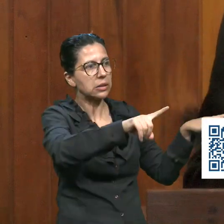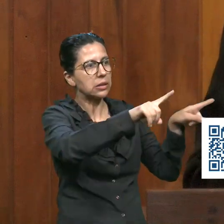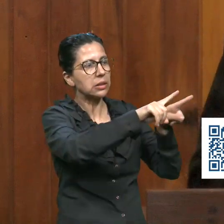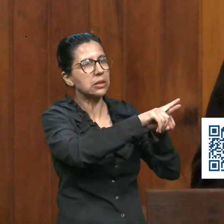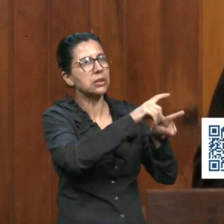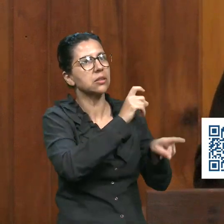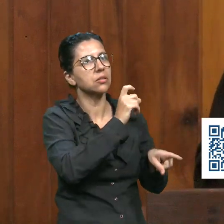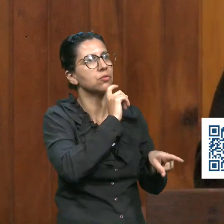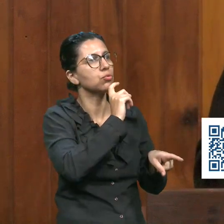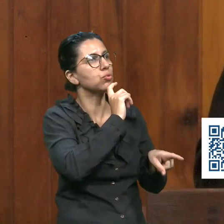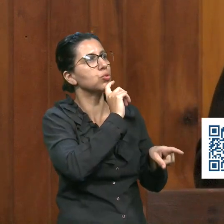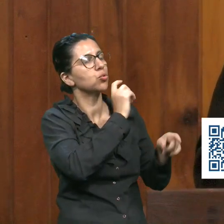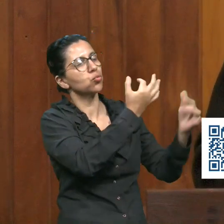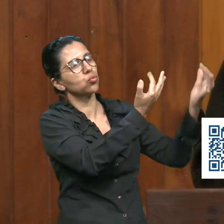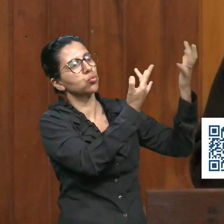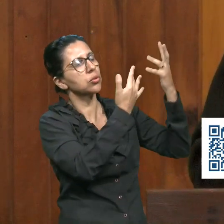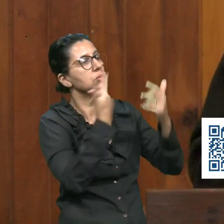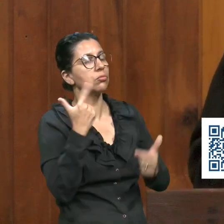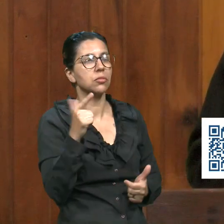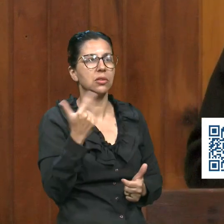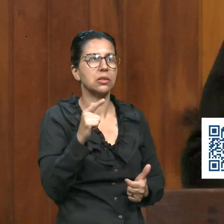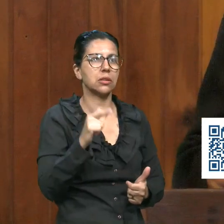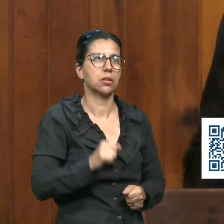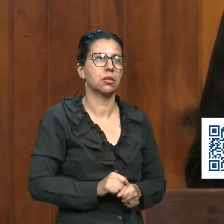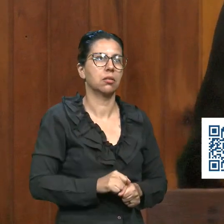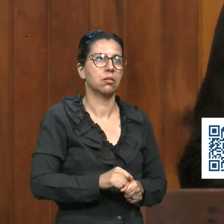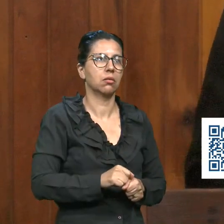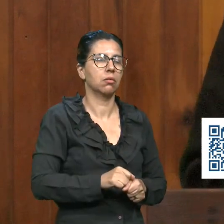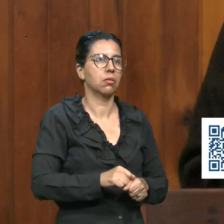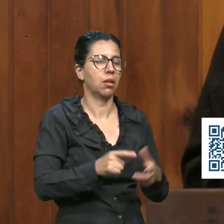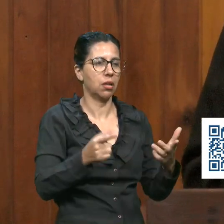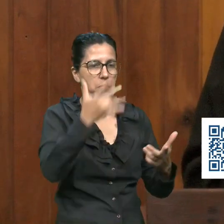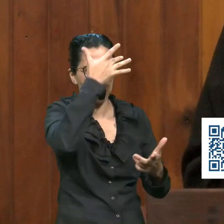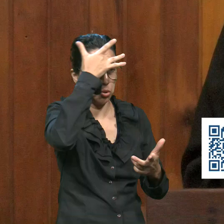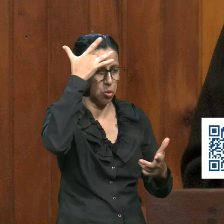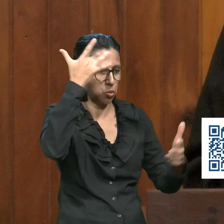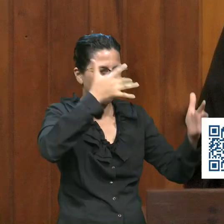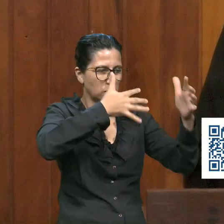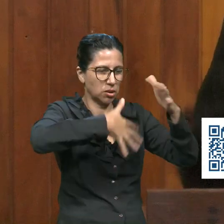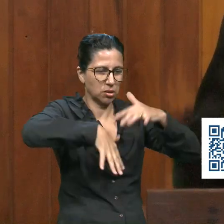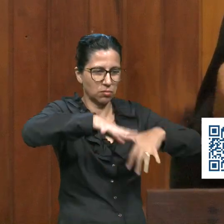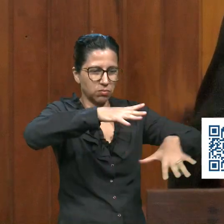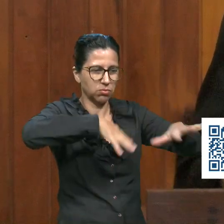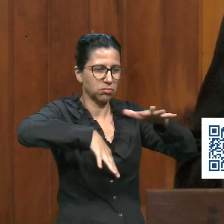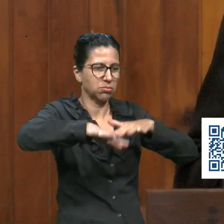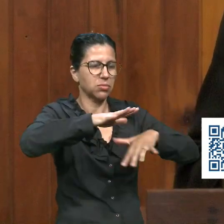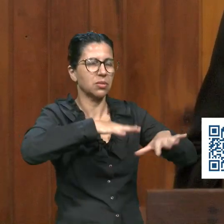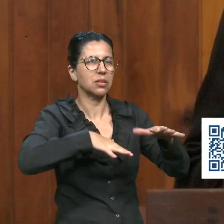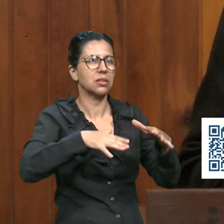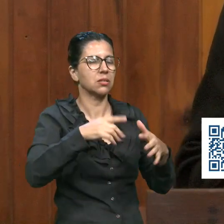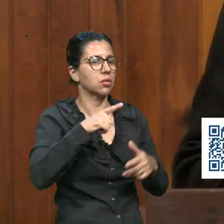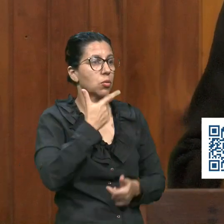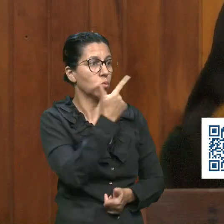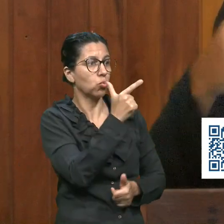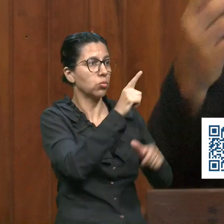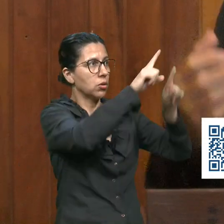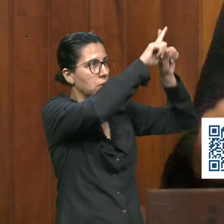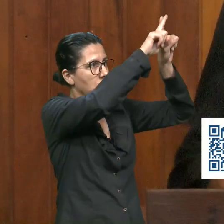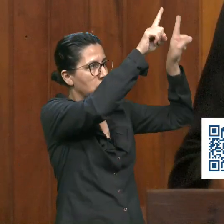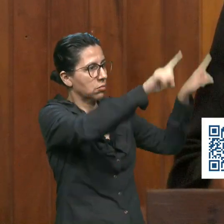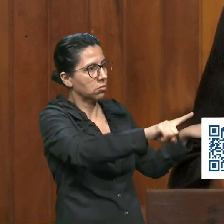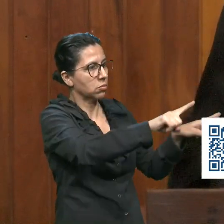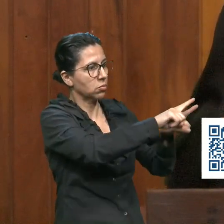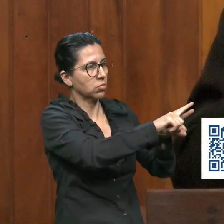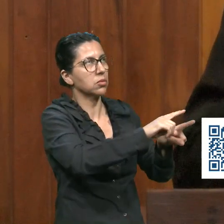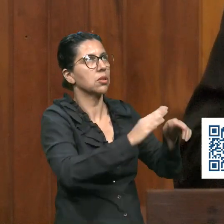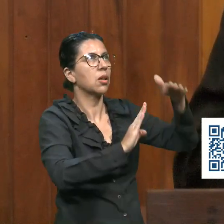40 graus. É insuportável ficar lá dentro com várias pessoas no local daquele, sem um ar-condicionado, sendo o último